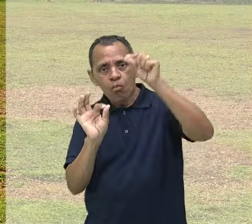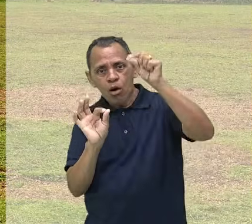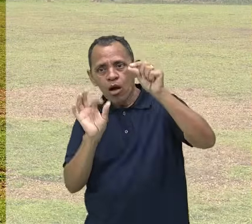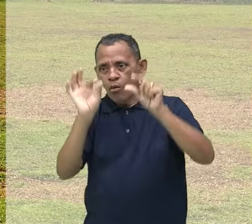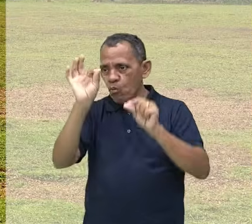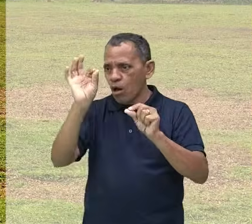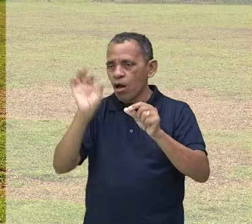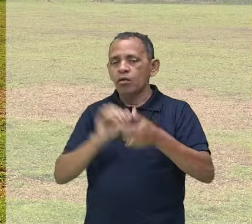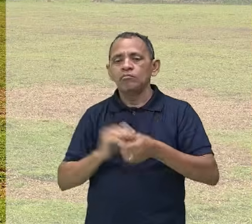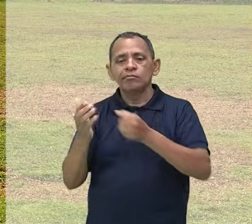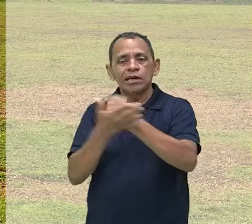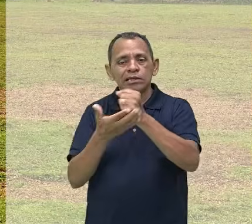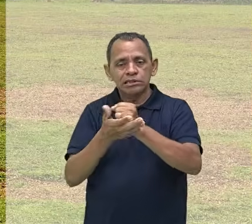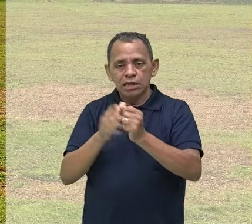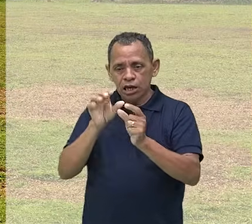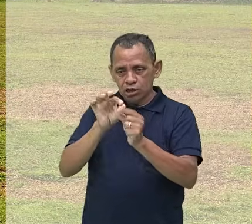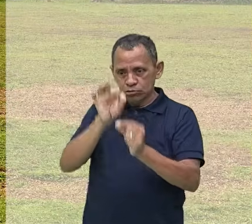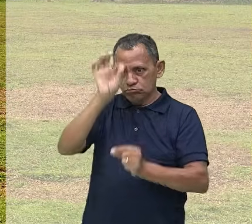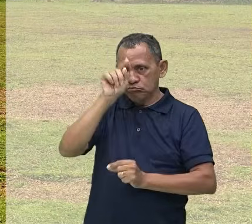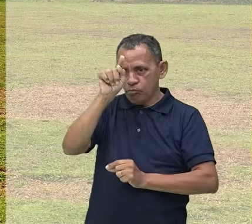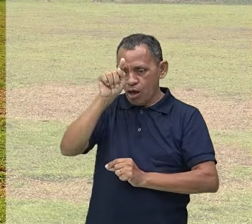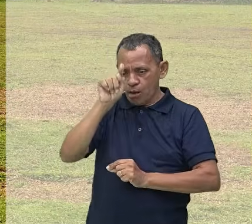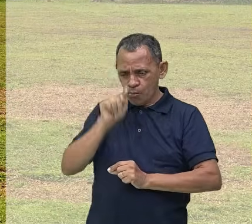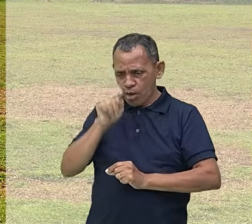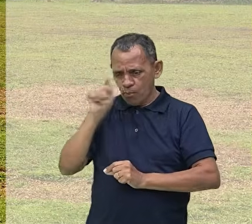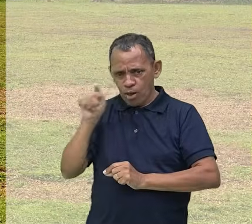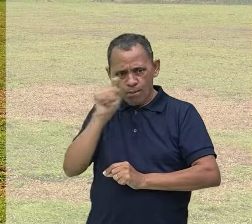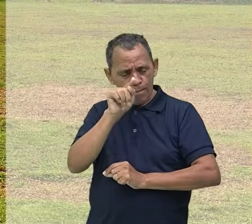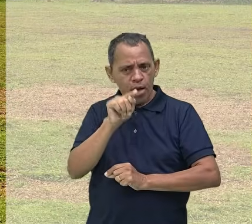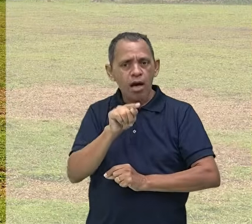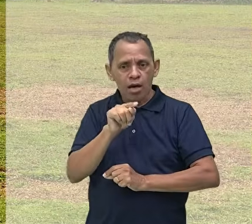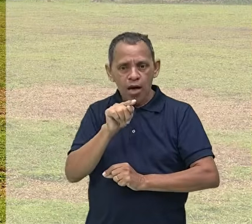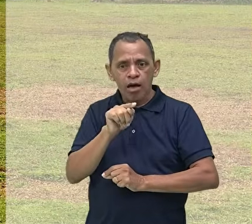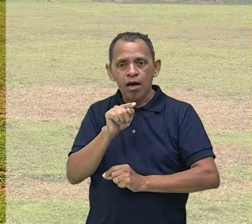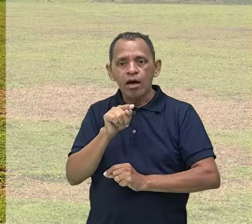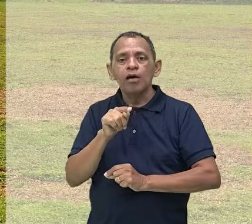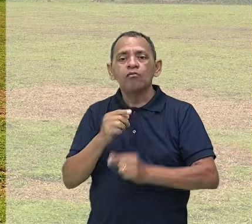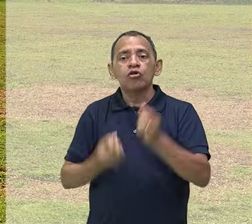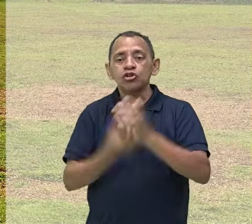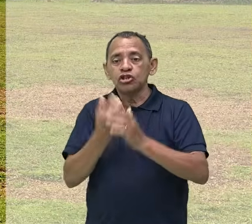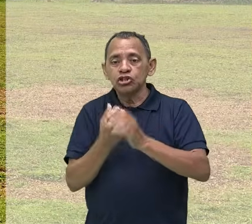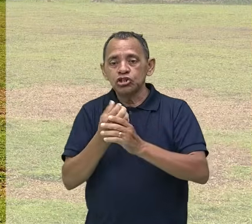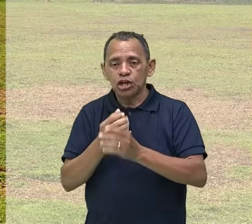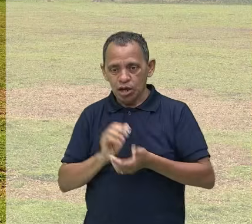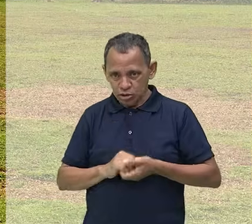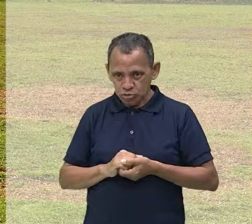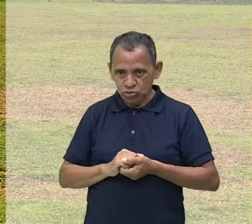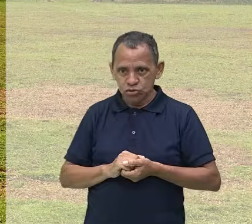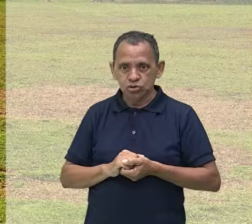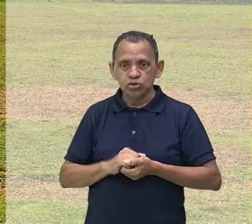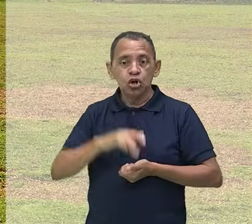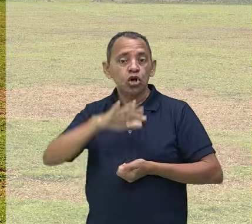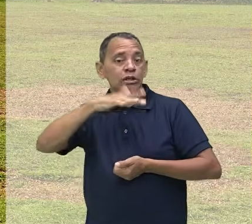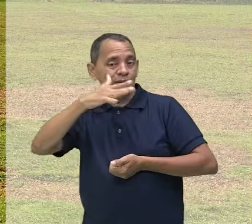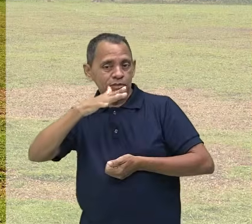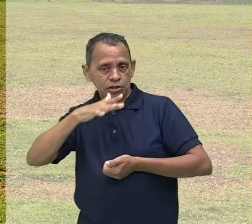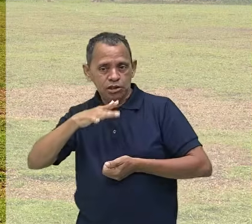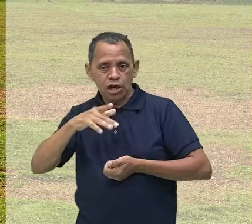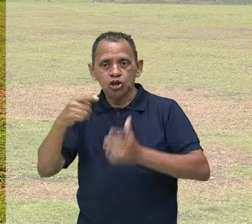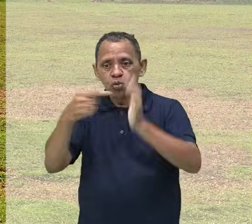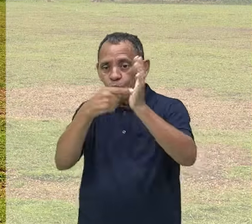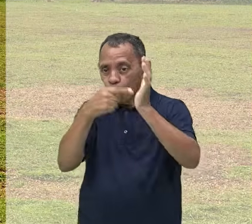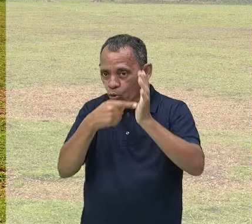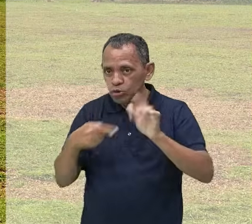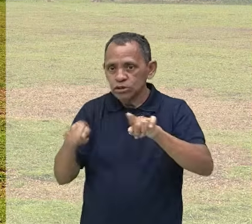pontos cardeais, gente, foram criados pontos intermediários, tá? Ou seja, são